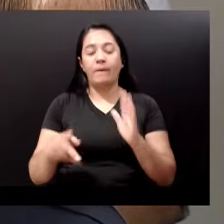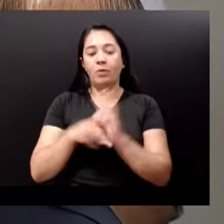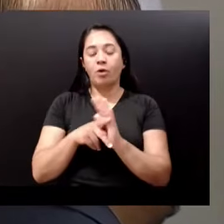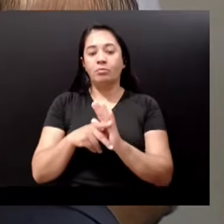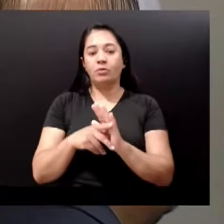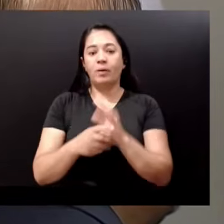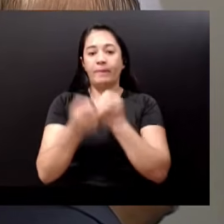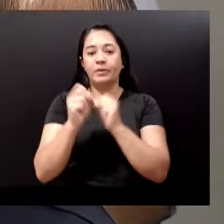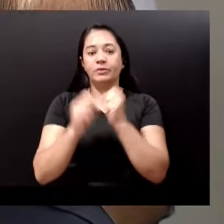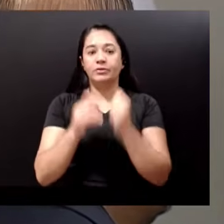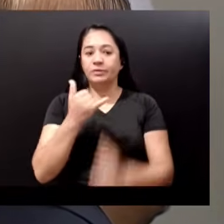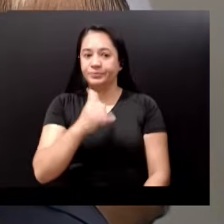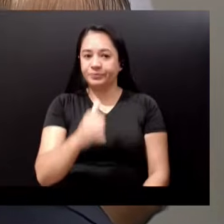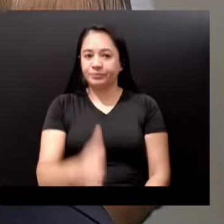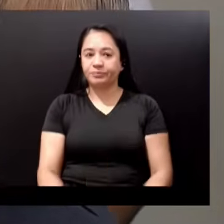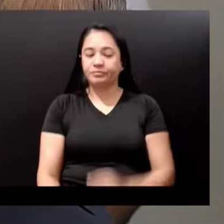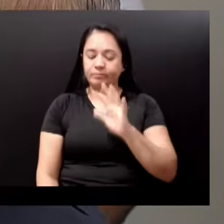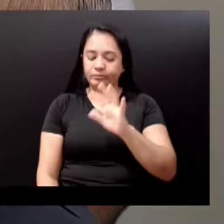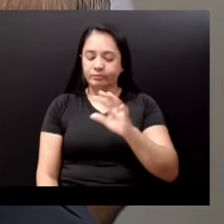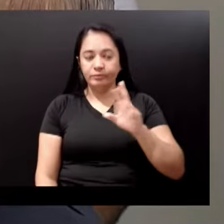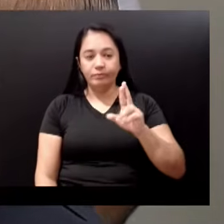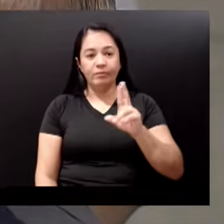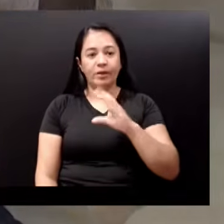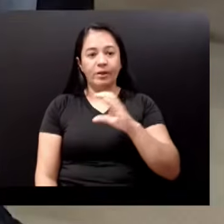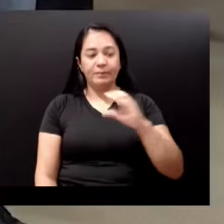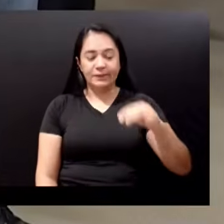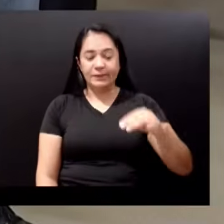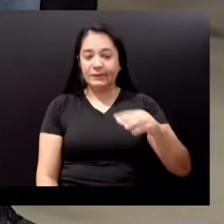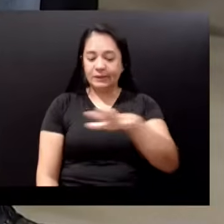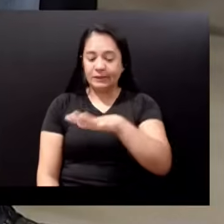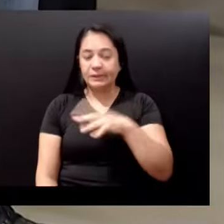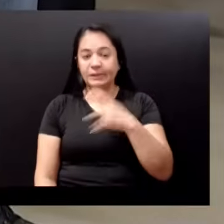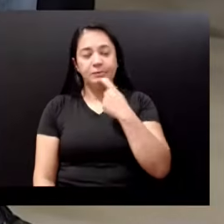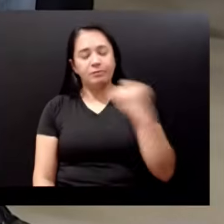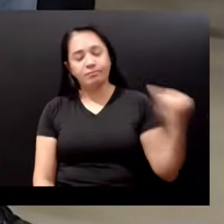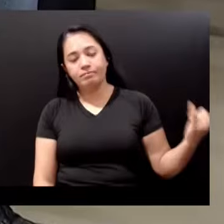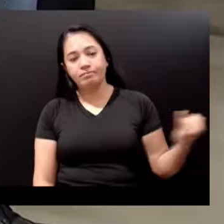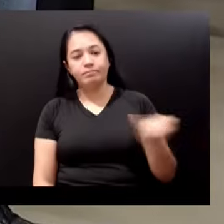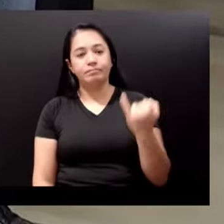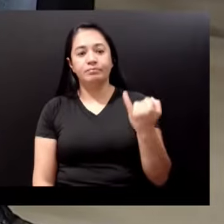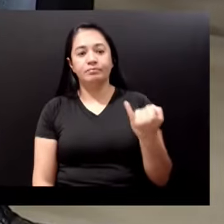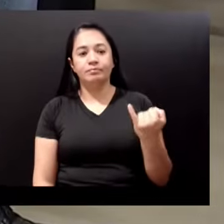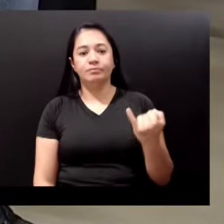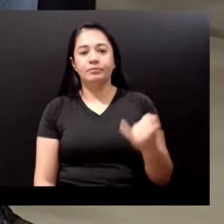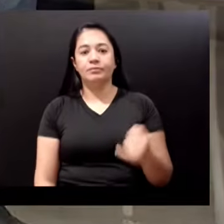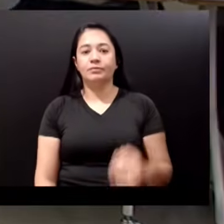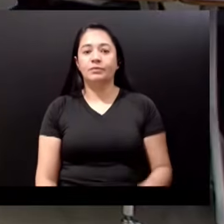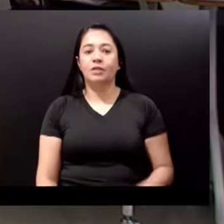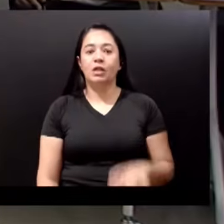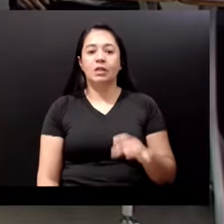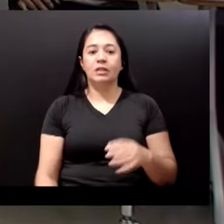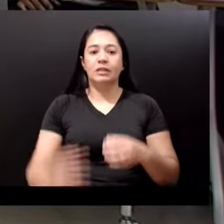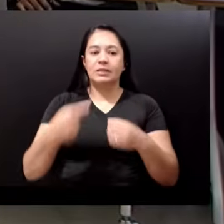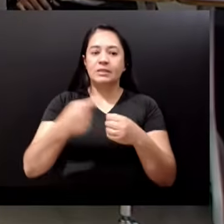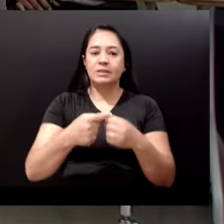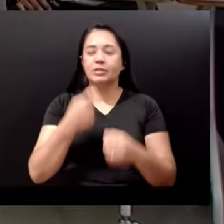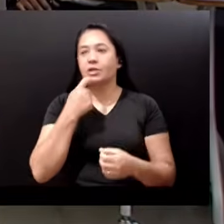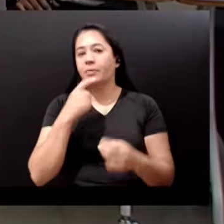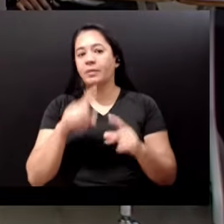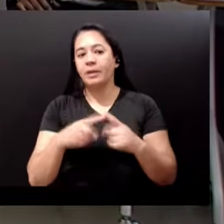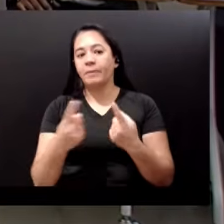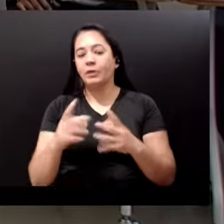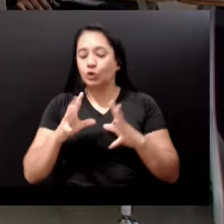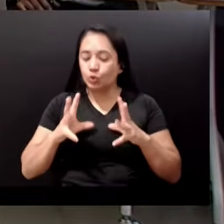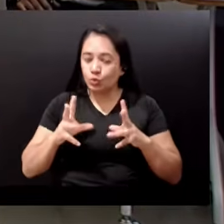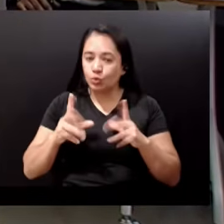Isso para a região de Campinas foi fundamental. Não estou dizendo só da cidade de Campinas, nós estamos falando de várias cidades que